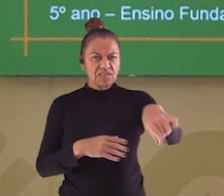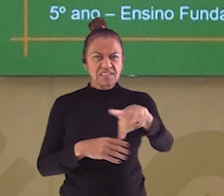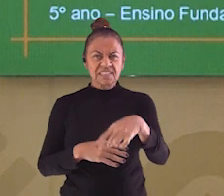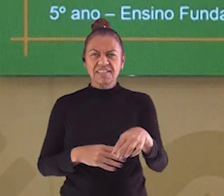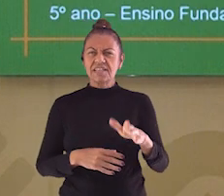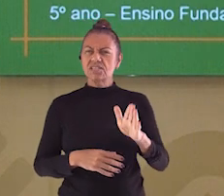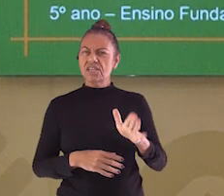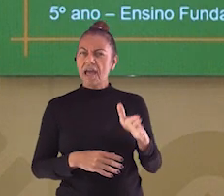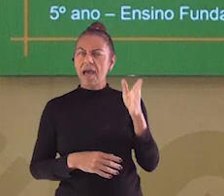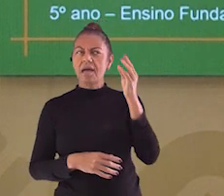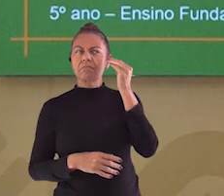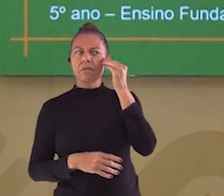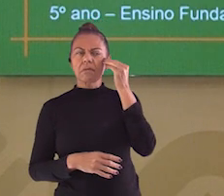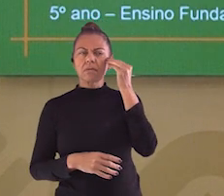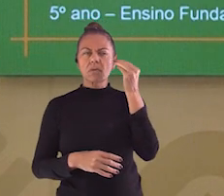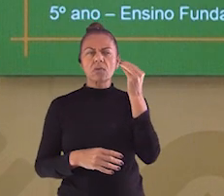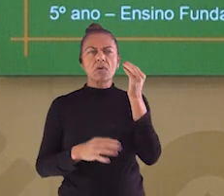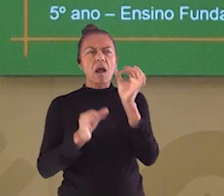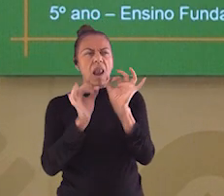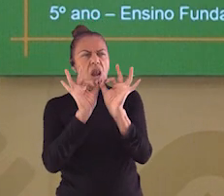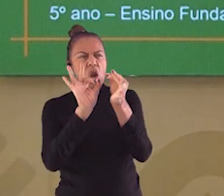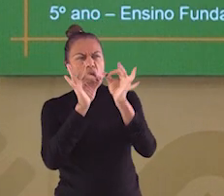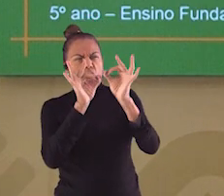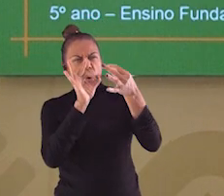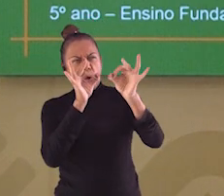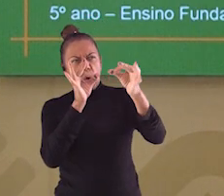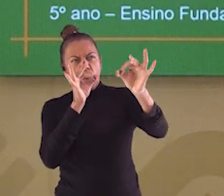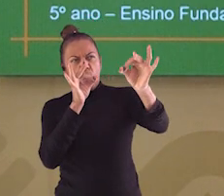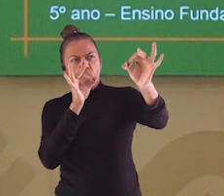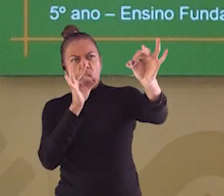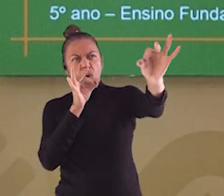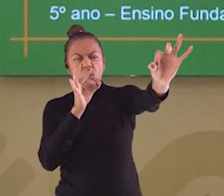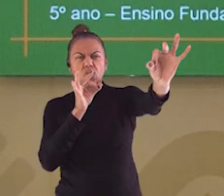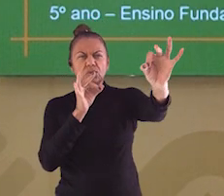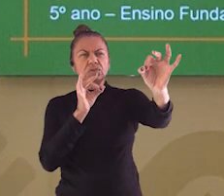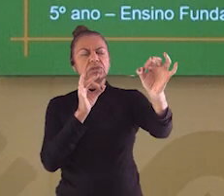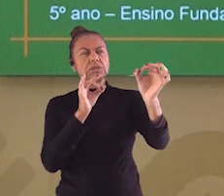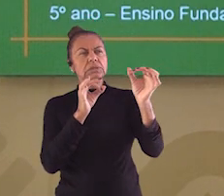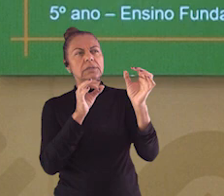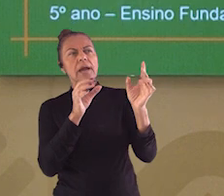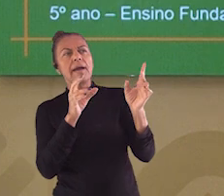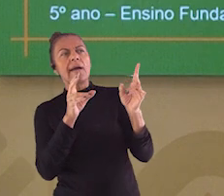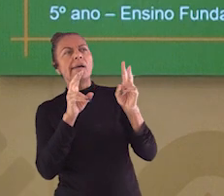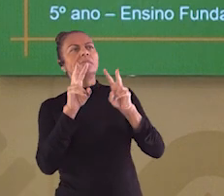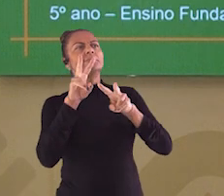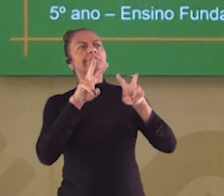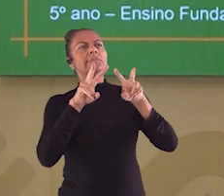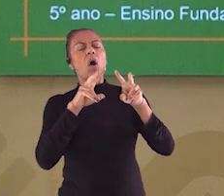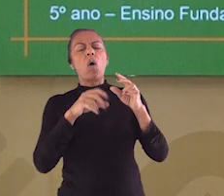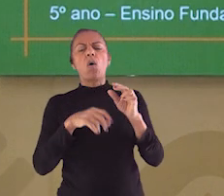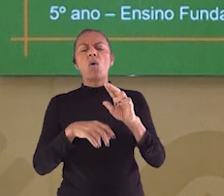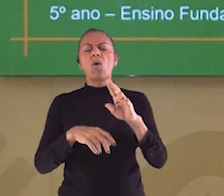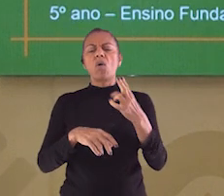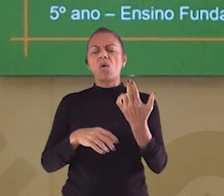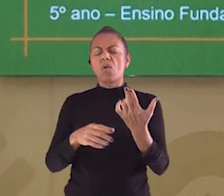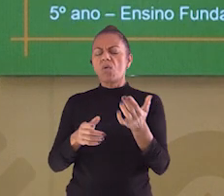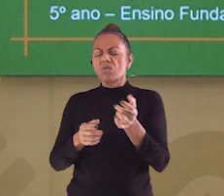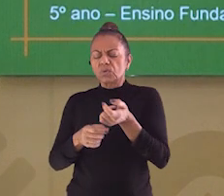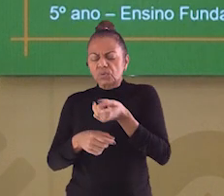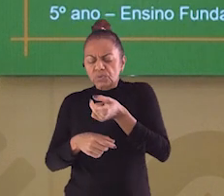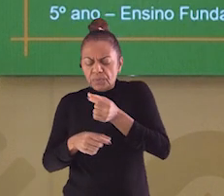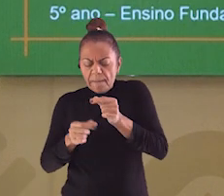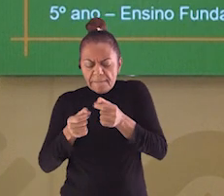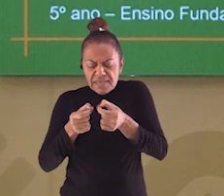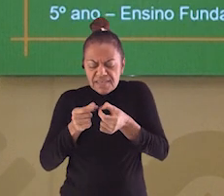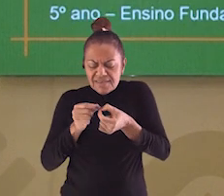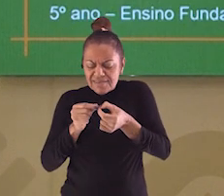enxergar algo a uma grande distância ou de um tamanho bem pequeno e teve dificuldades?